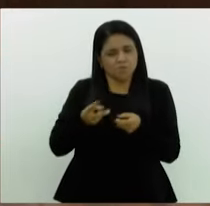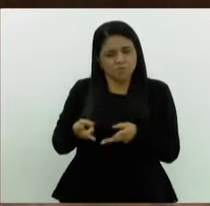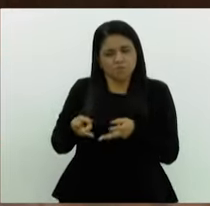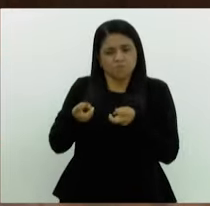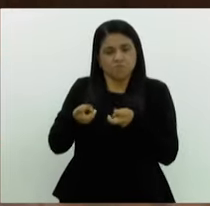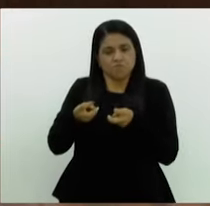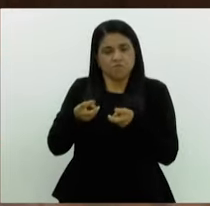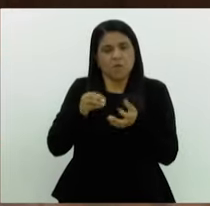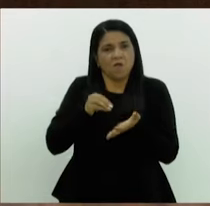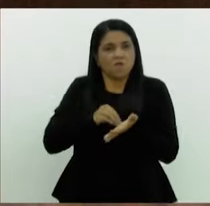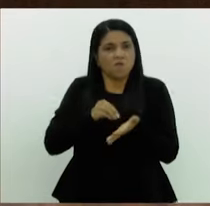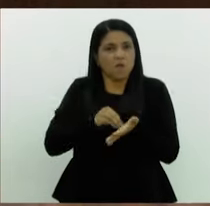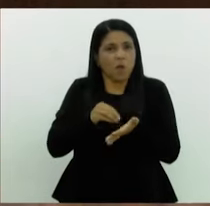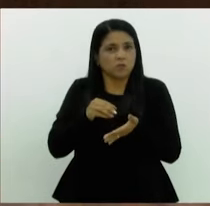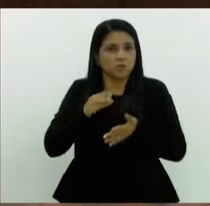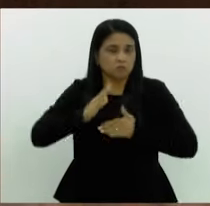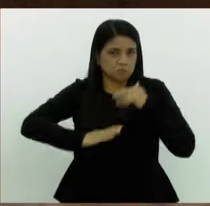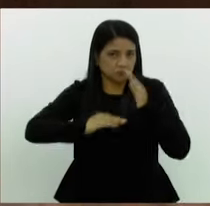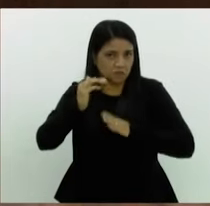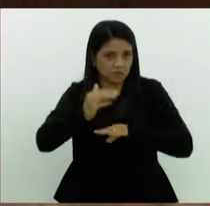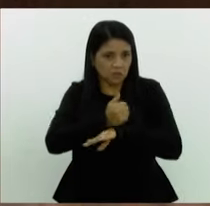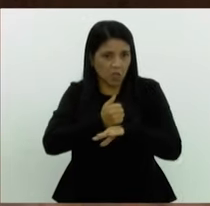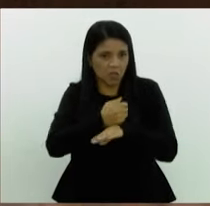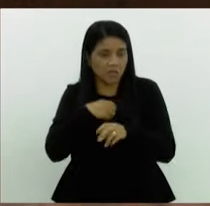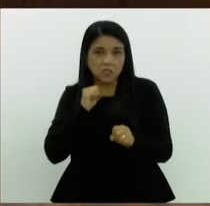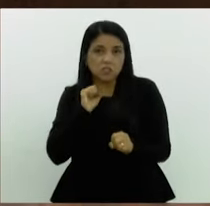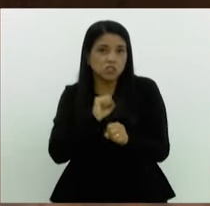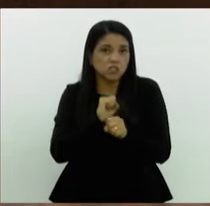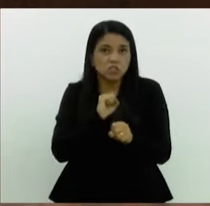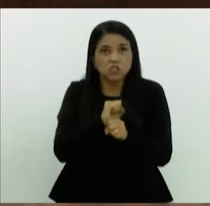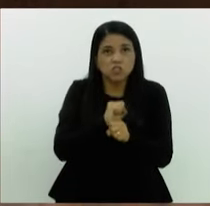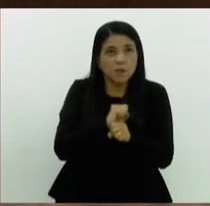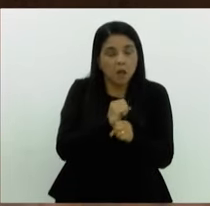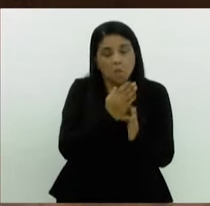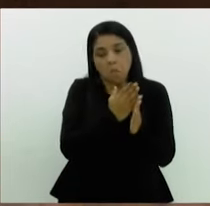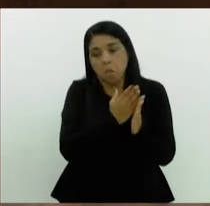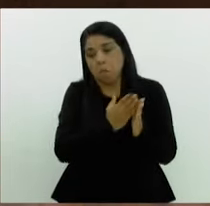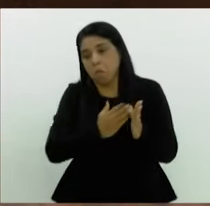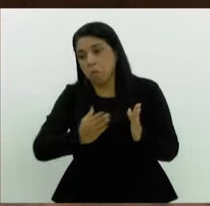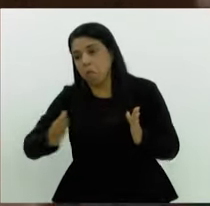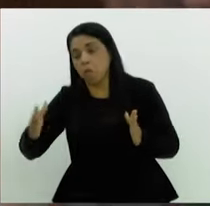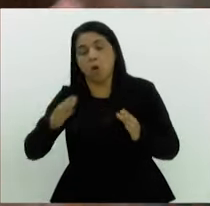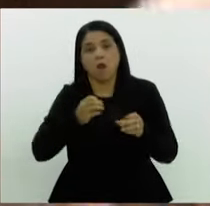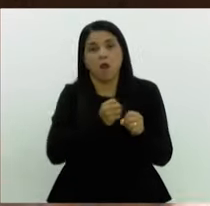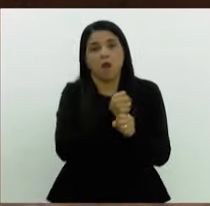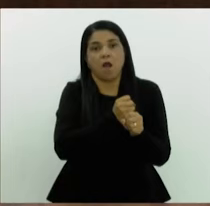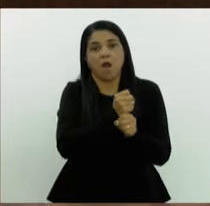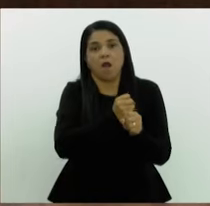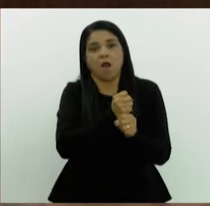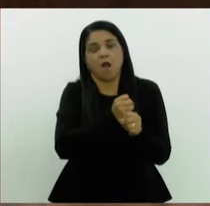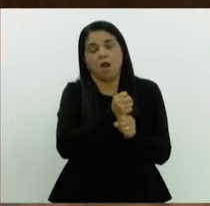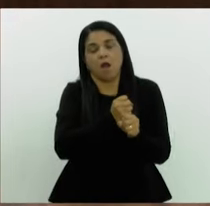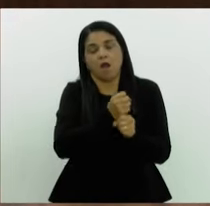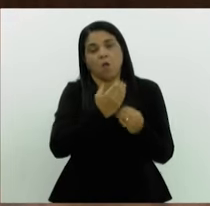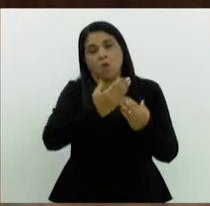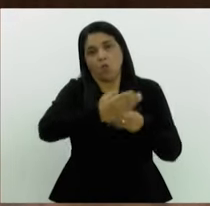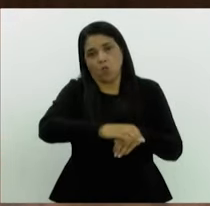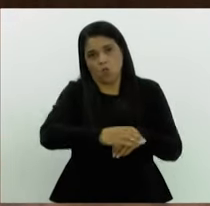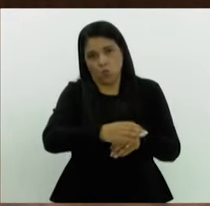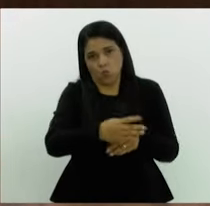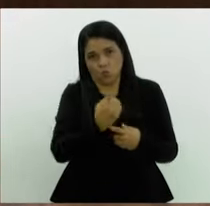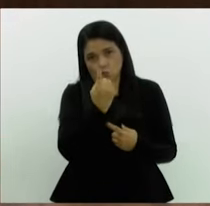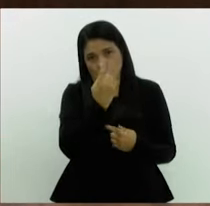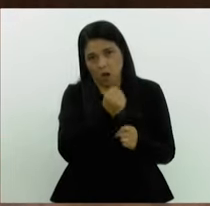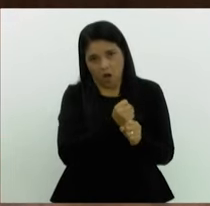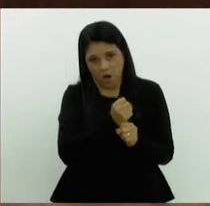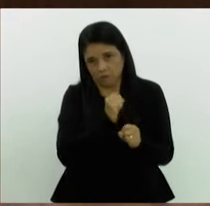um déficit e ele não pode esperar o transcorrer de um concurso público que muitas vezes dura um ano. Mas quando o